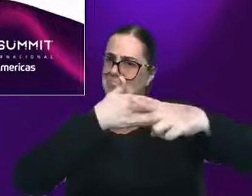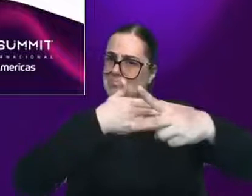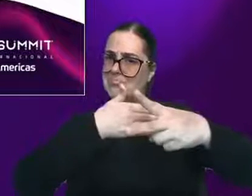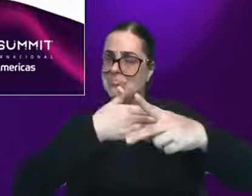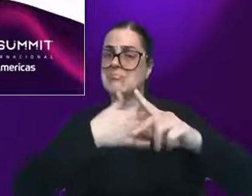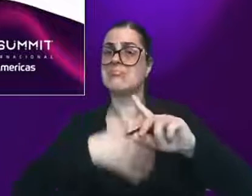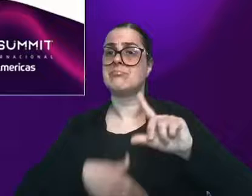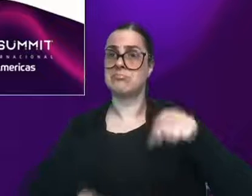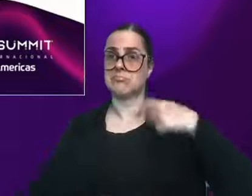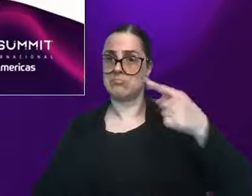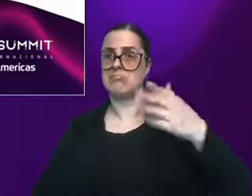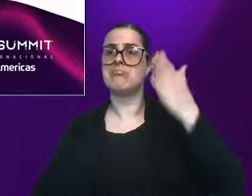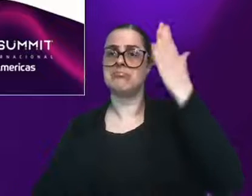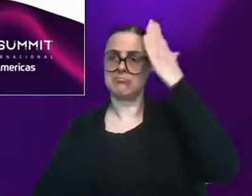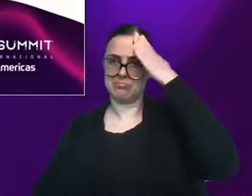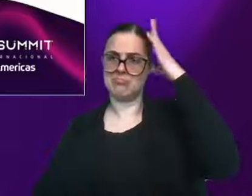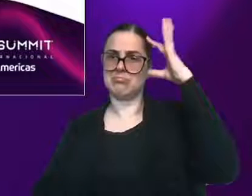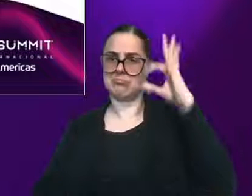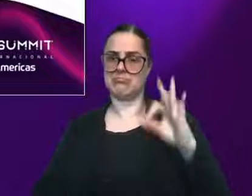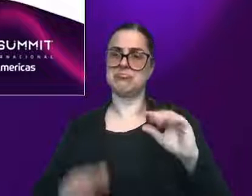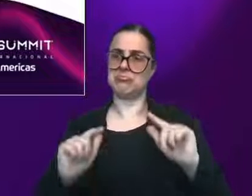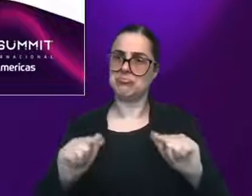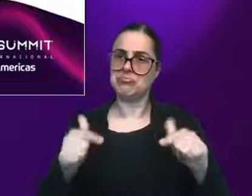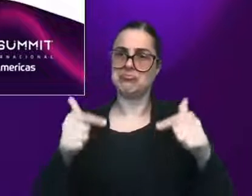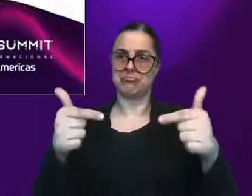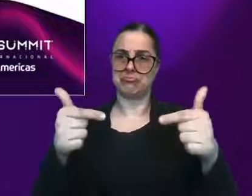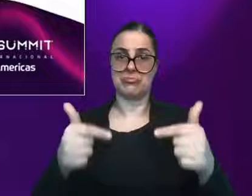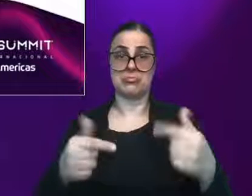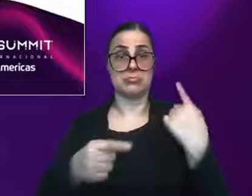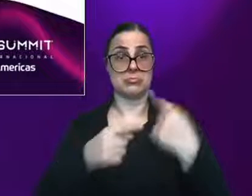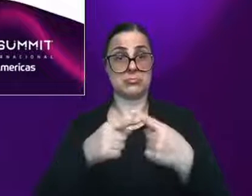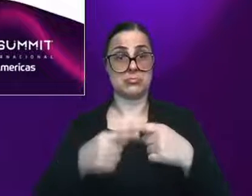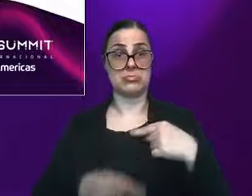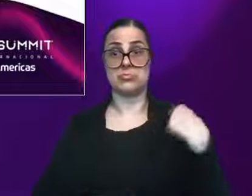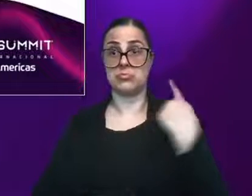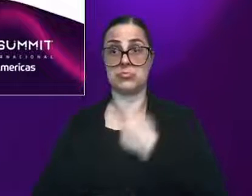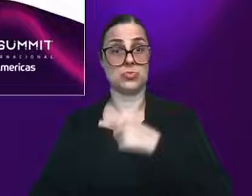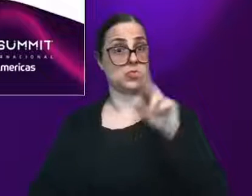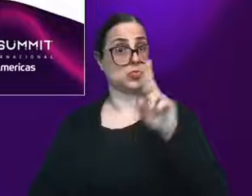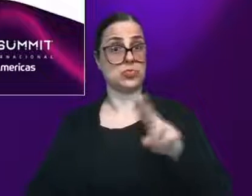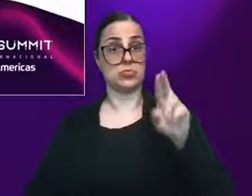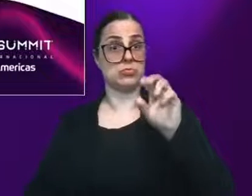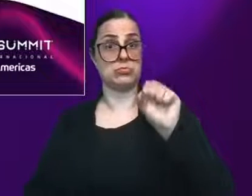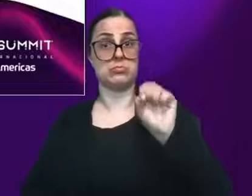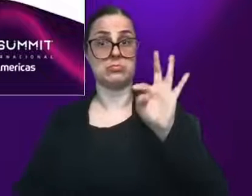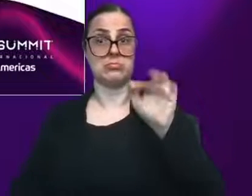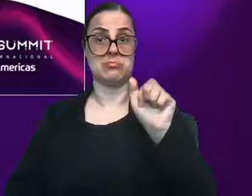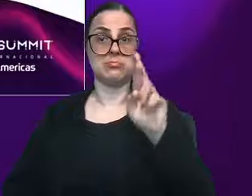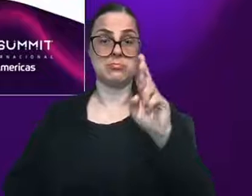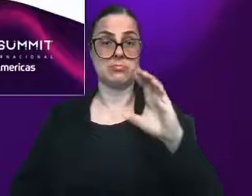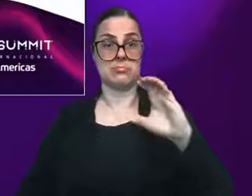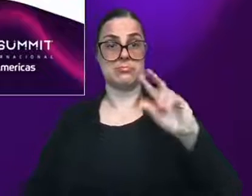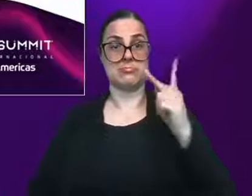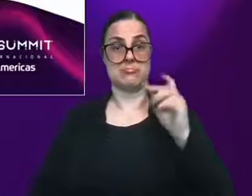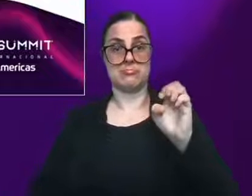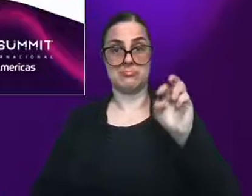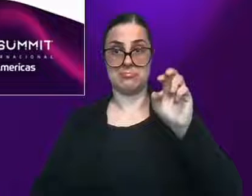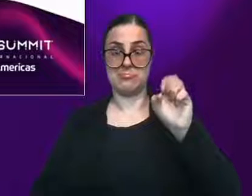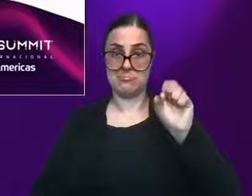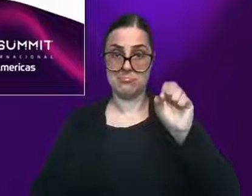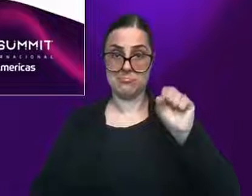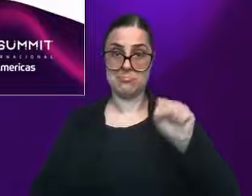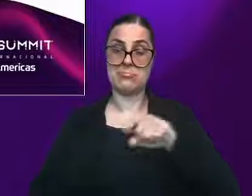vamos agir. A gente sabe que não deve usar starches e gelatinas, por conta de tudo que a gente já falou aqui, de alterações